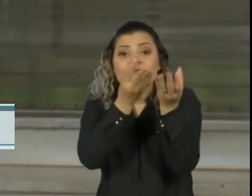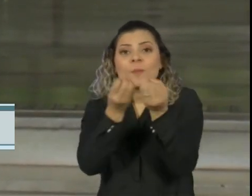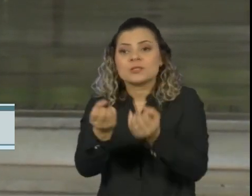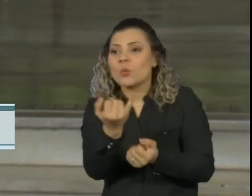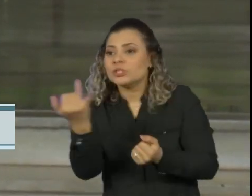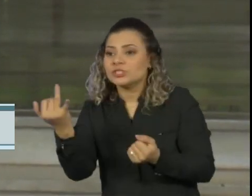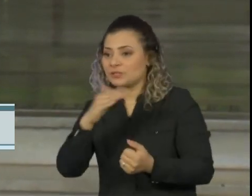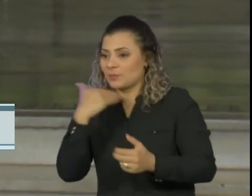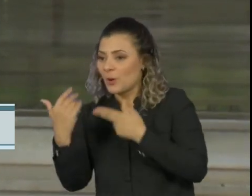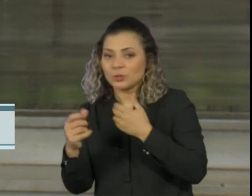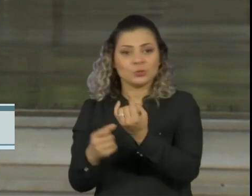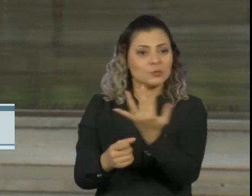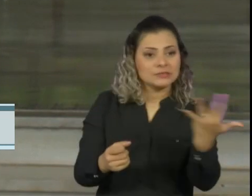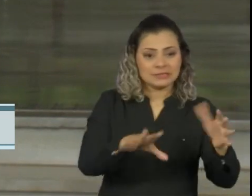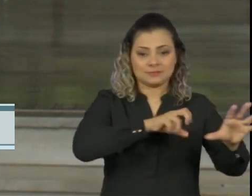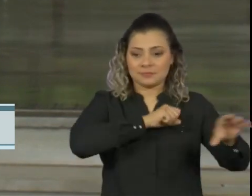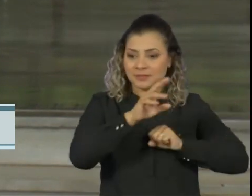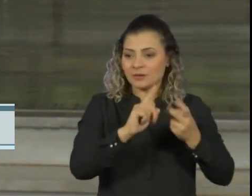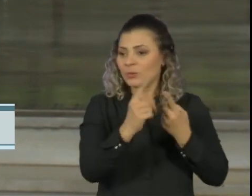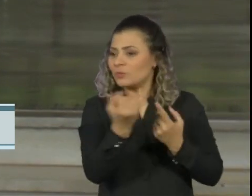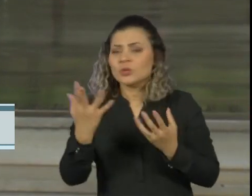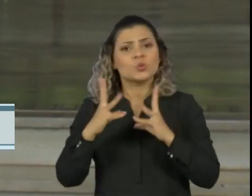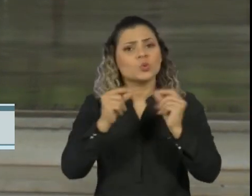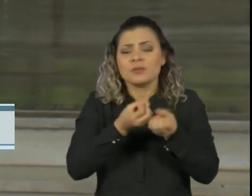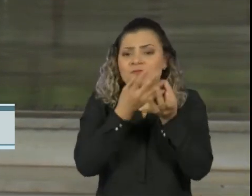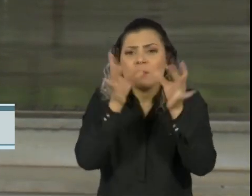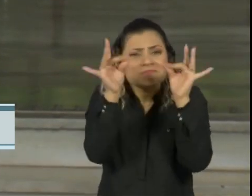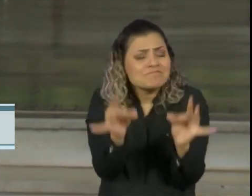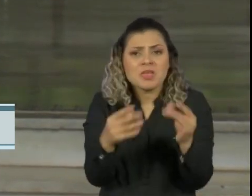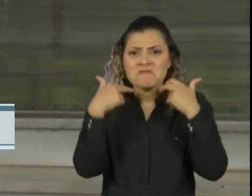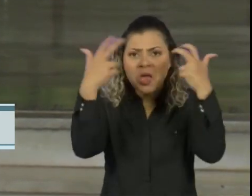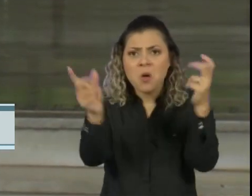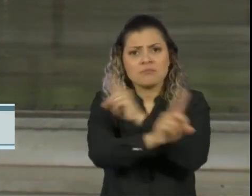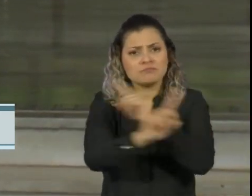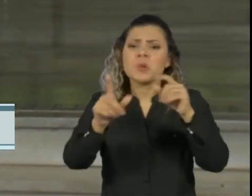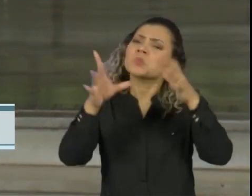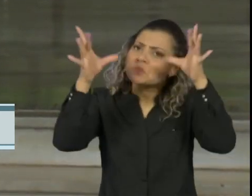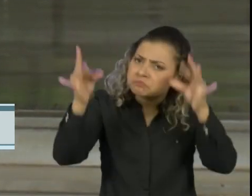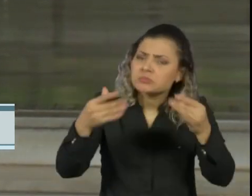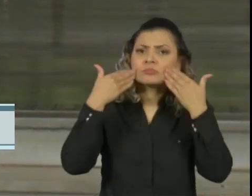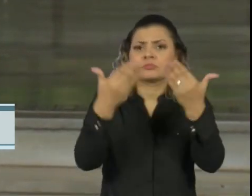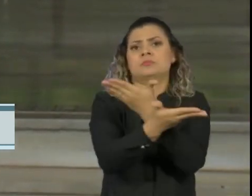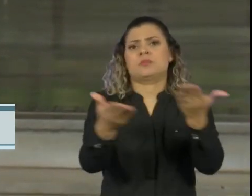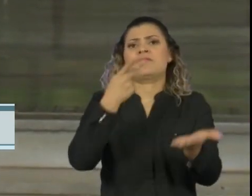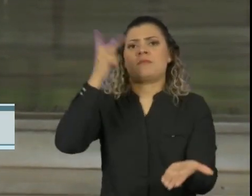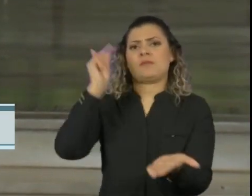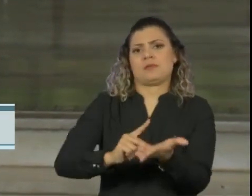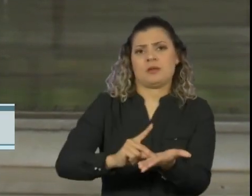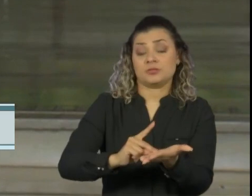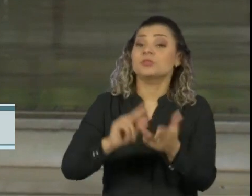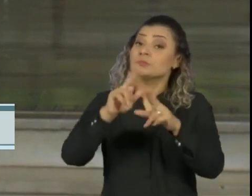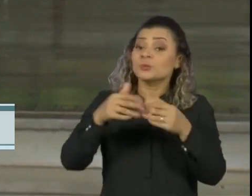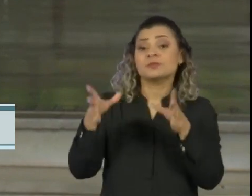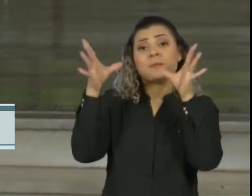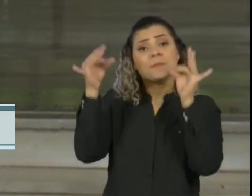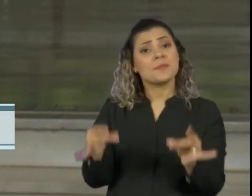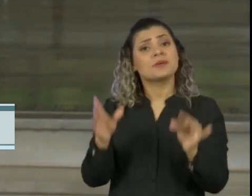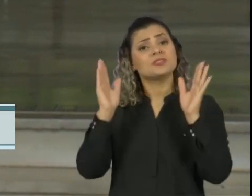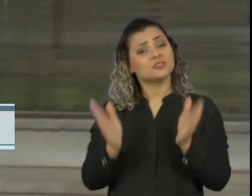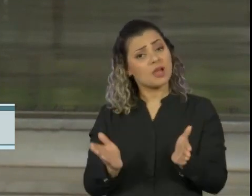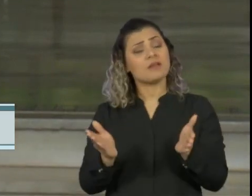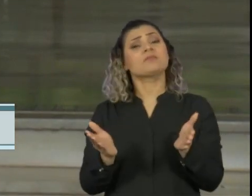informações sem nenhum tipo de constrangimento em falar a verdade. Estes são alguns